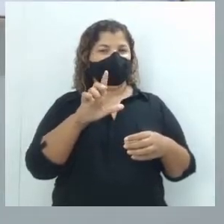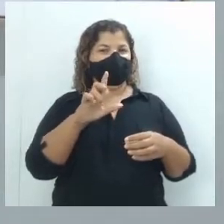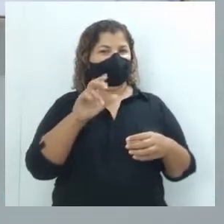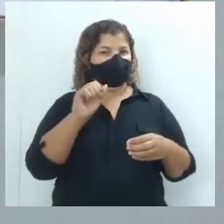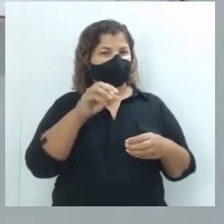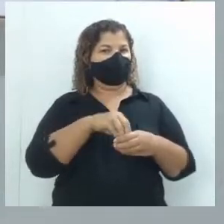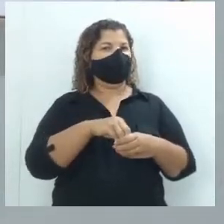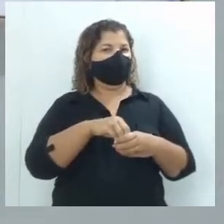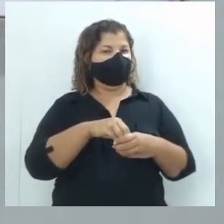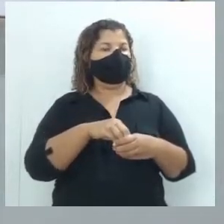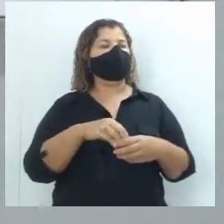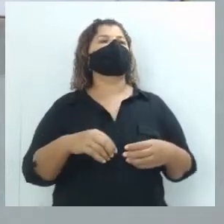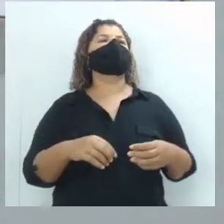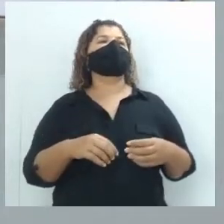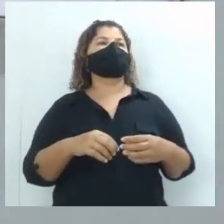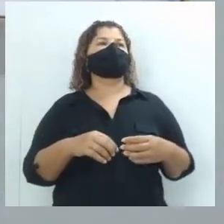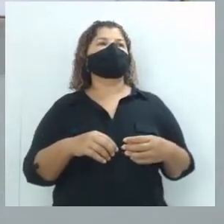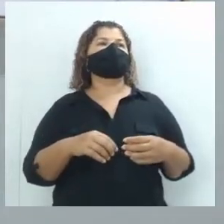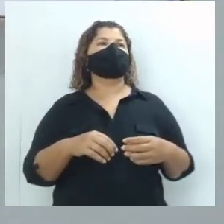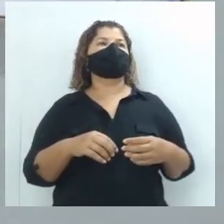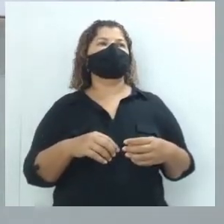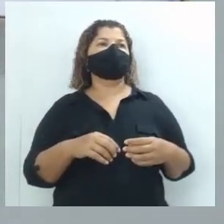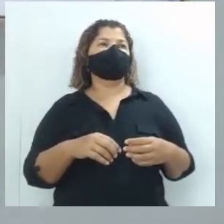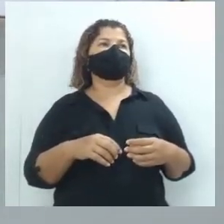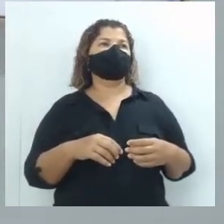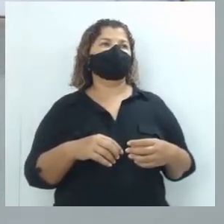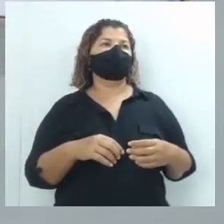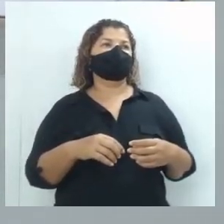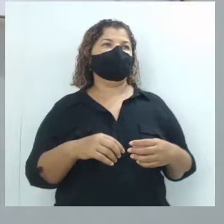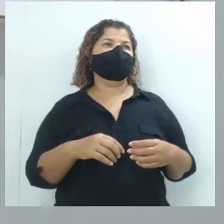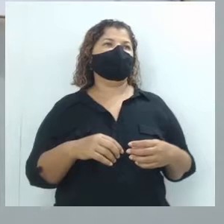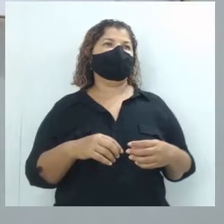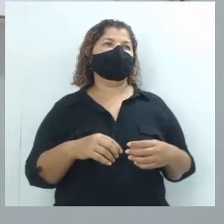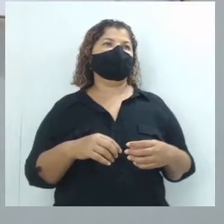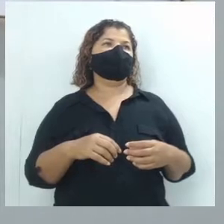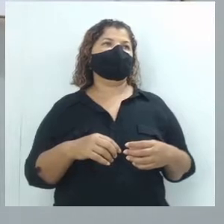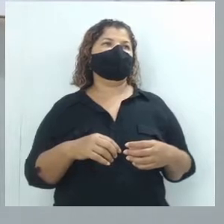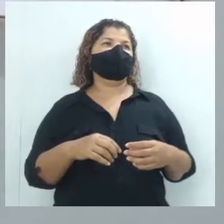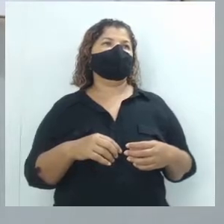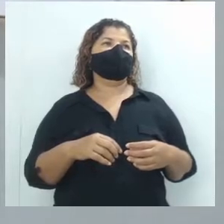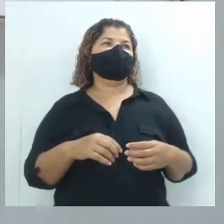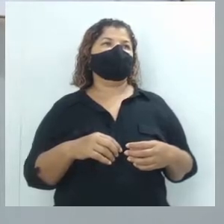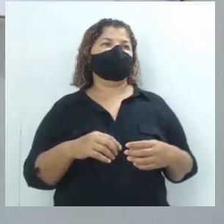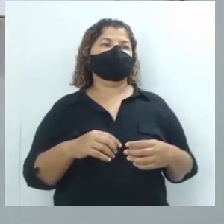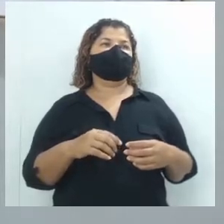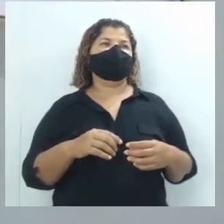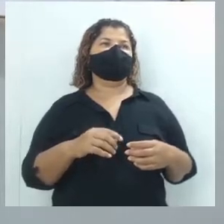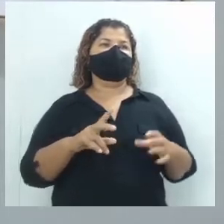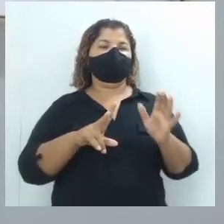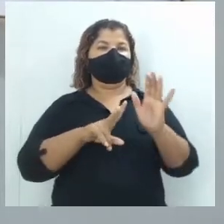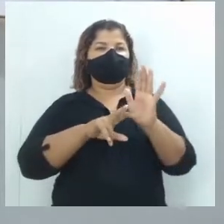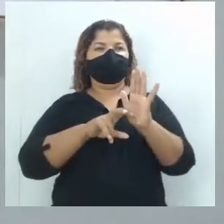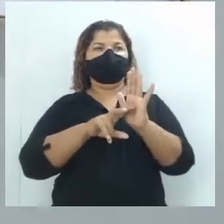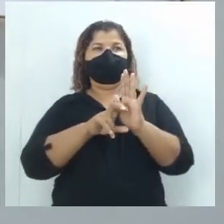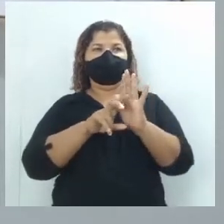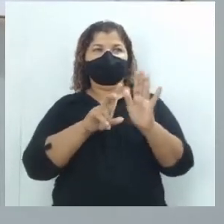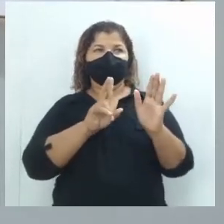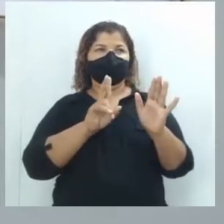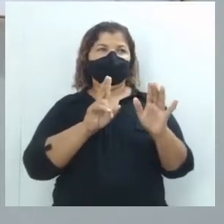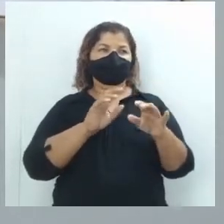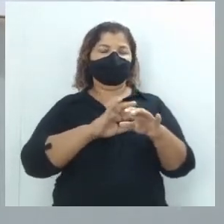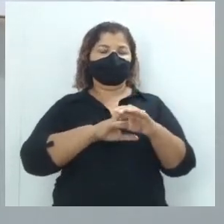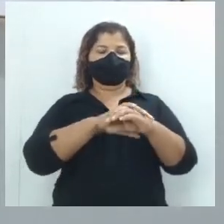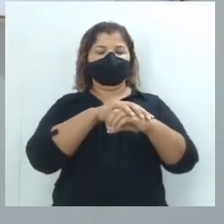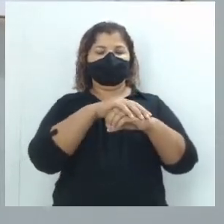célula. Então eu vou fazer assim, ó. Vê. Imagina que o vírus pega, ó, e se liga aqui na membrana. Isso aqui é o vírus, beleza?